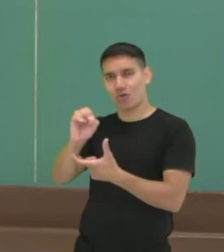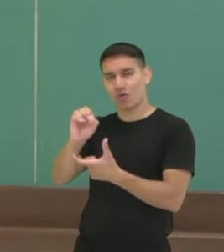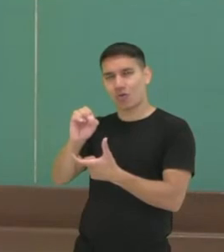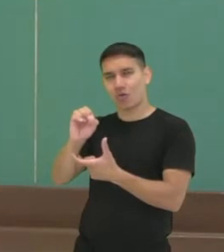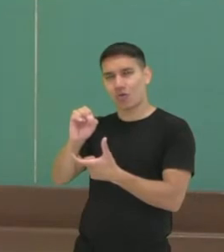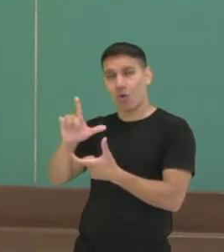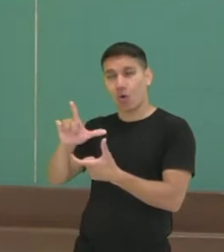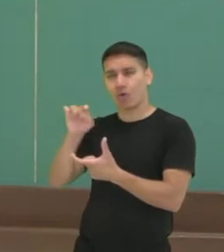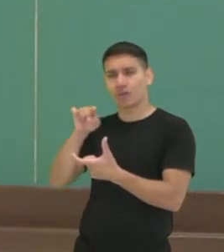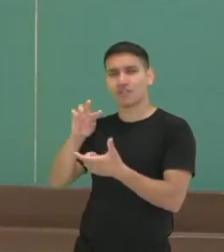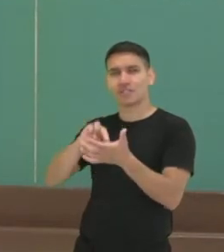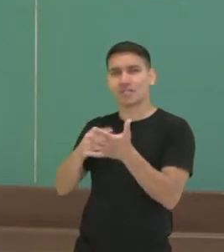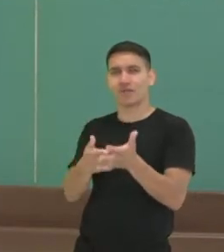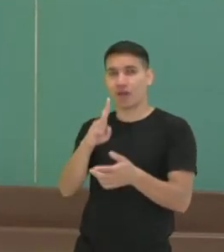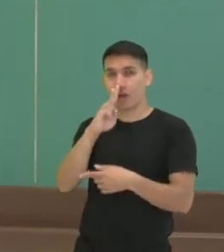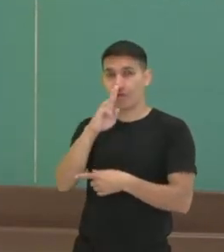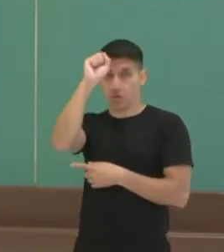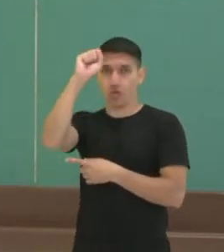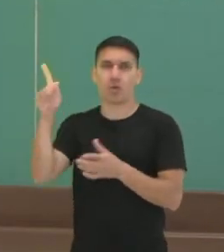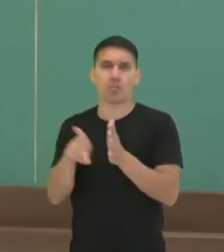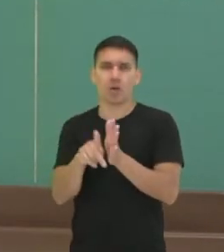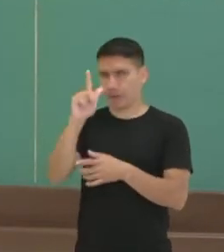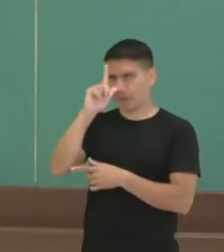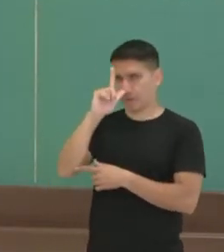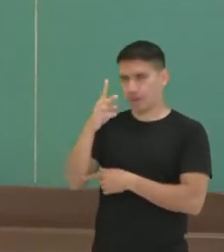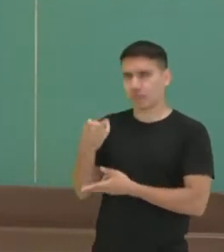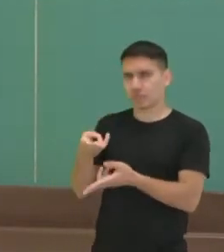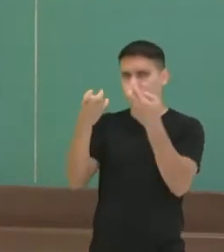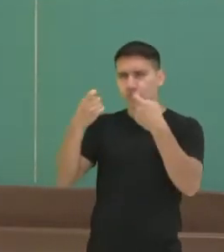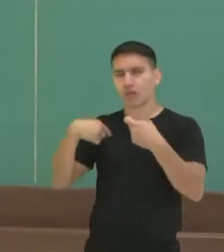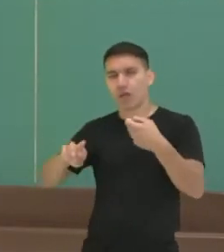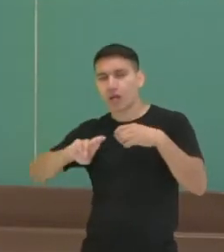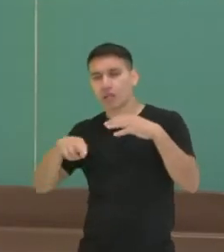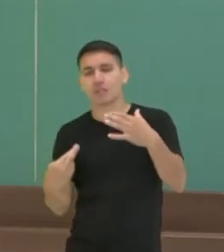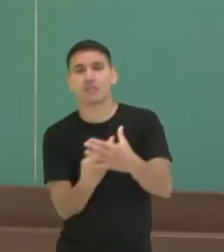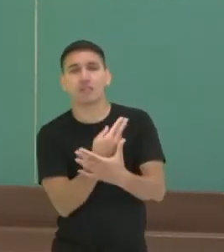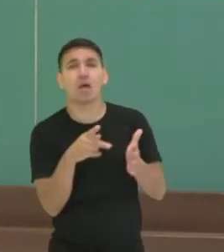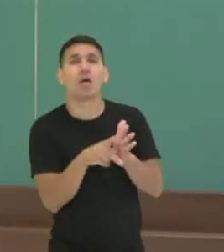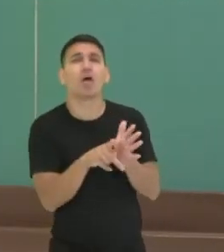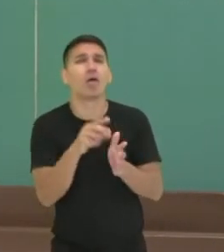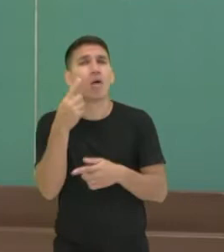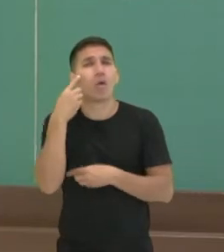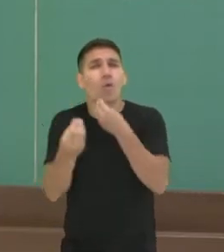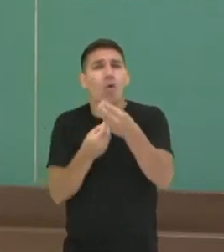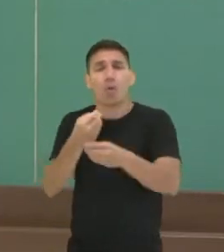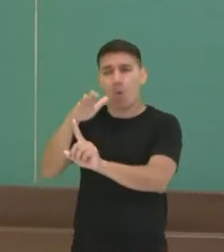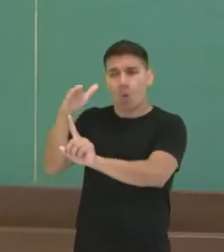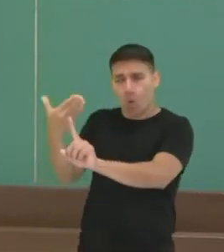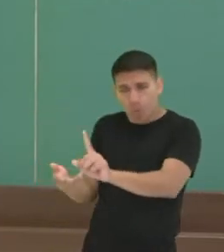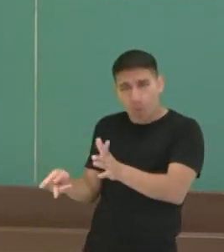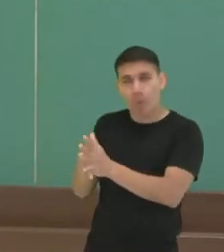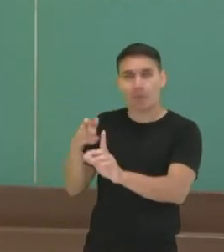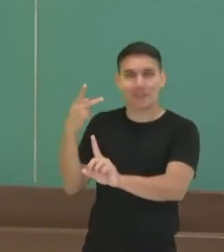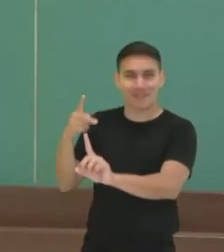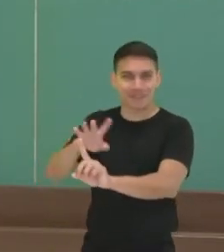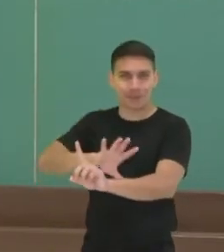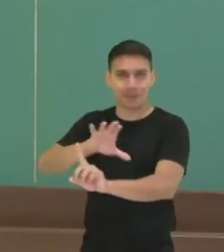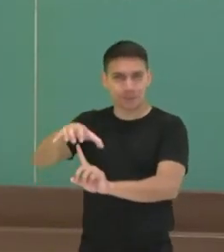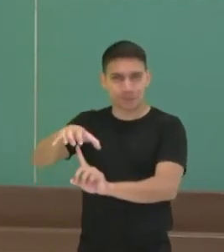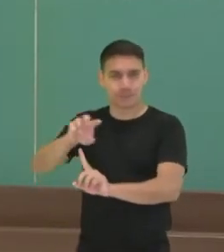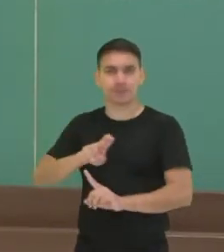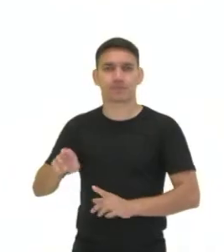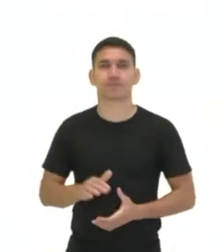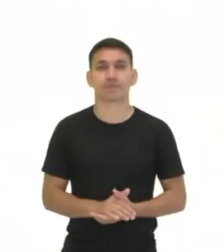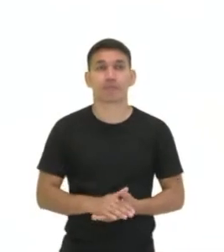Ele está renascendo os valores ocidentais e carolíngia em nome, como homenagem a seu próprio nome. E nós temos então agora